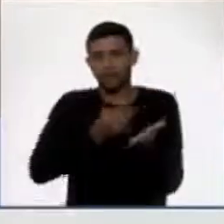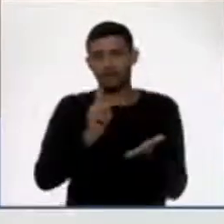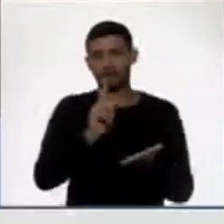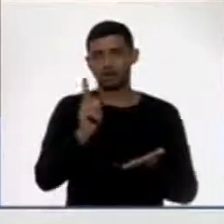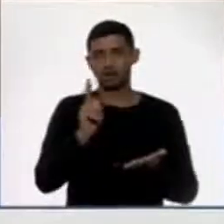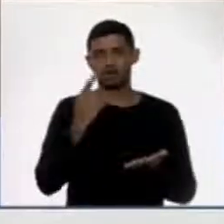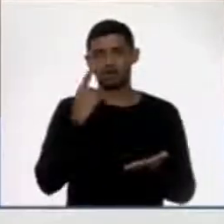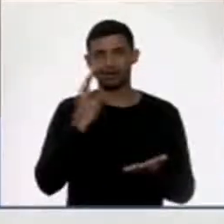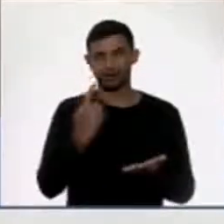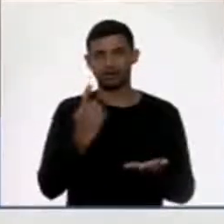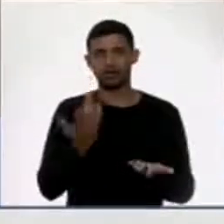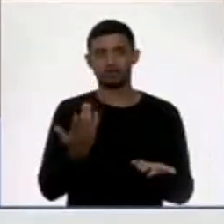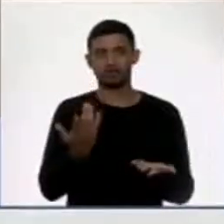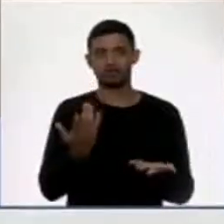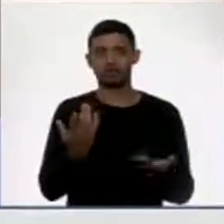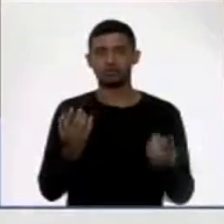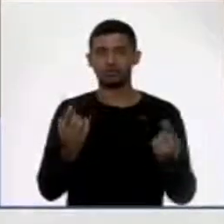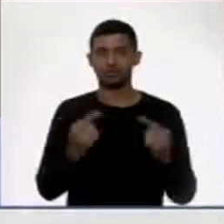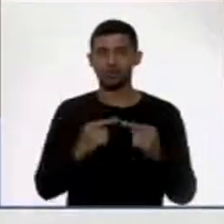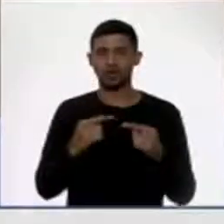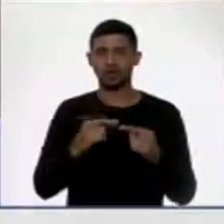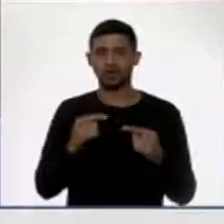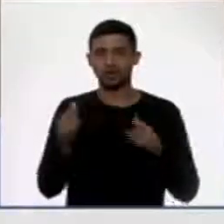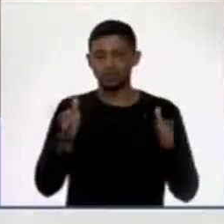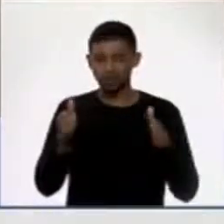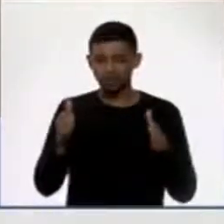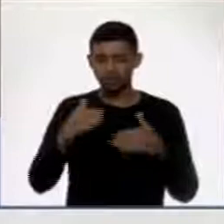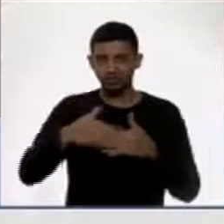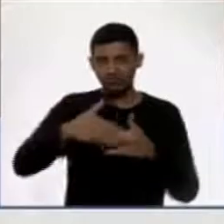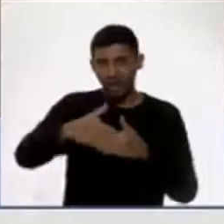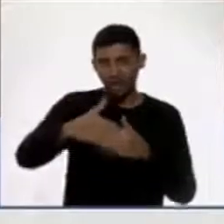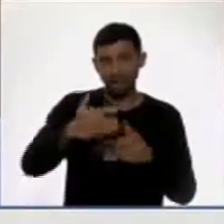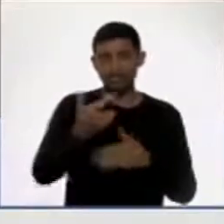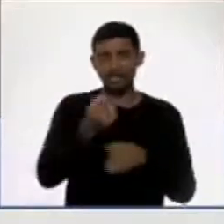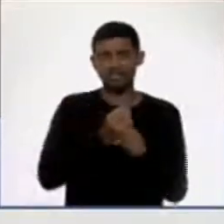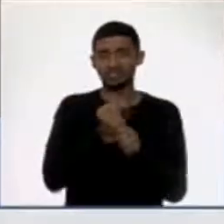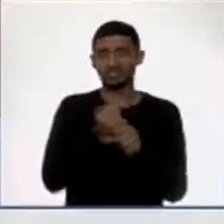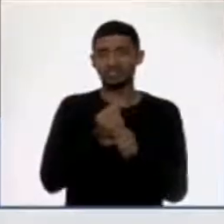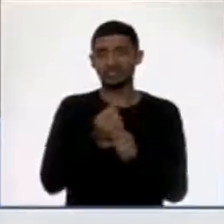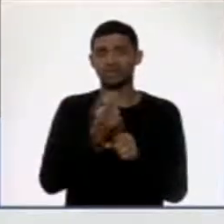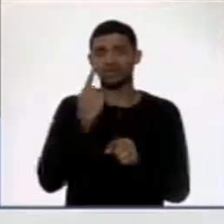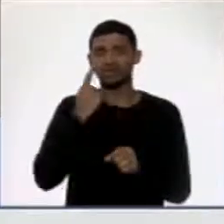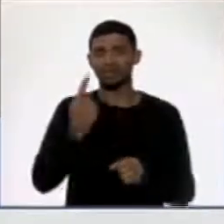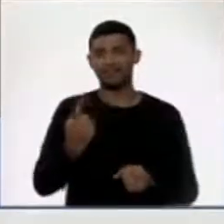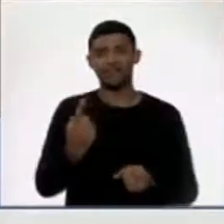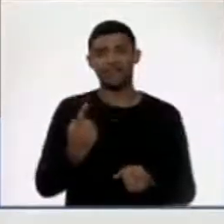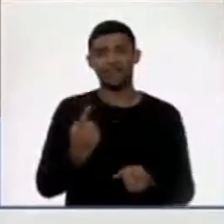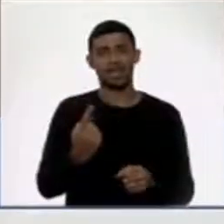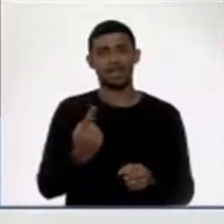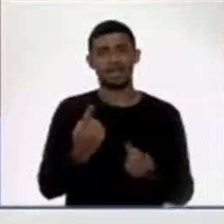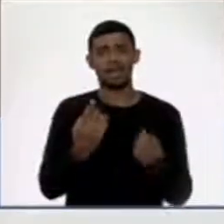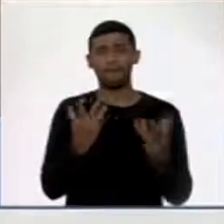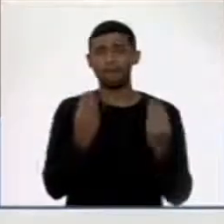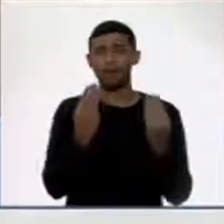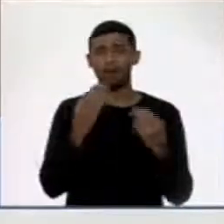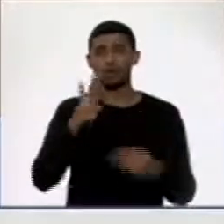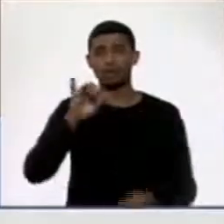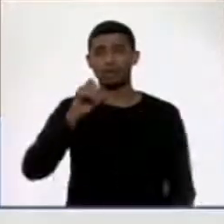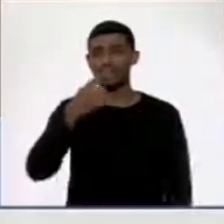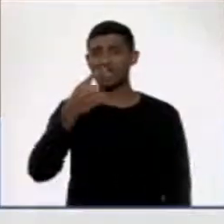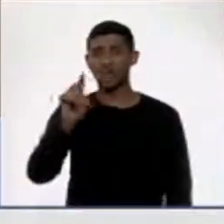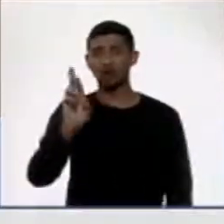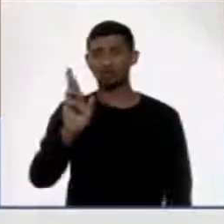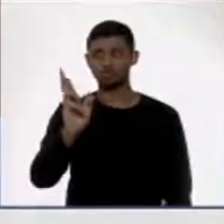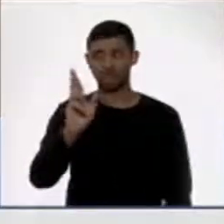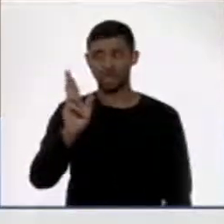para o agronegócio por mais 20 anos. Vão ser centenas de bilhões de reais que o governo